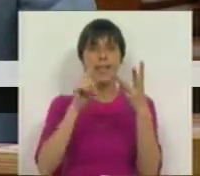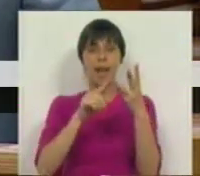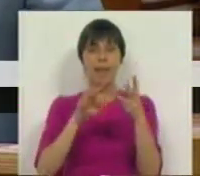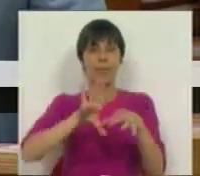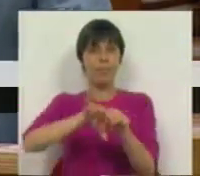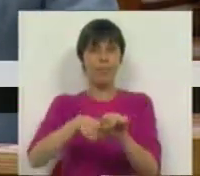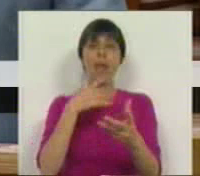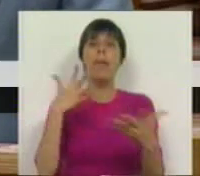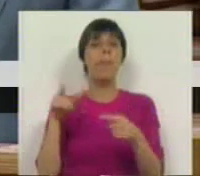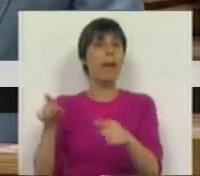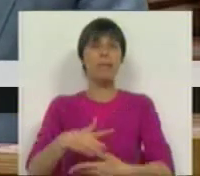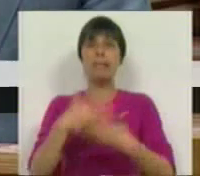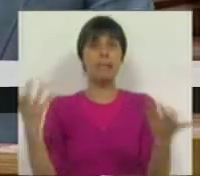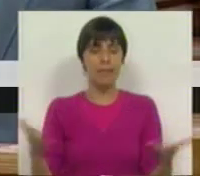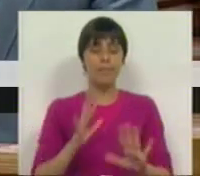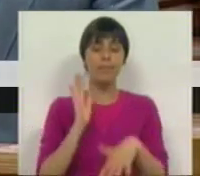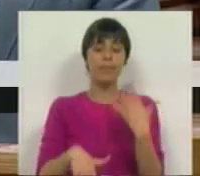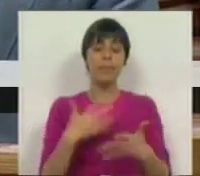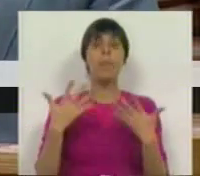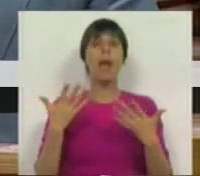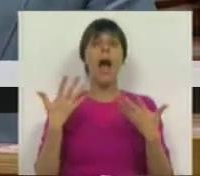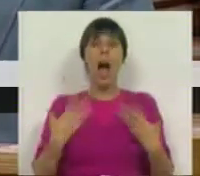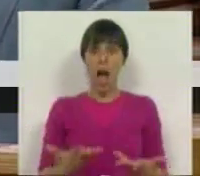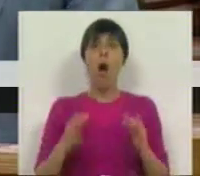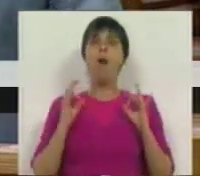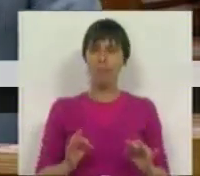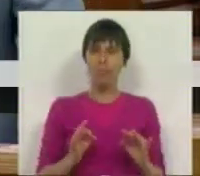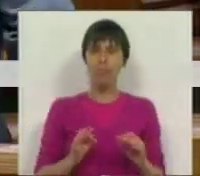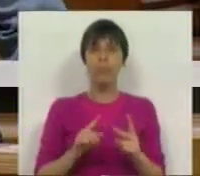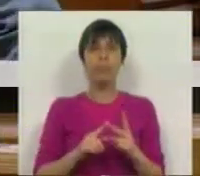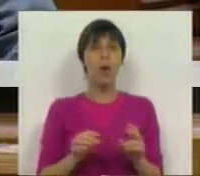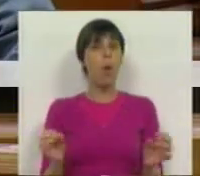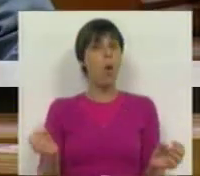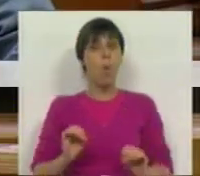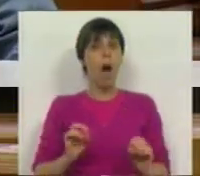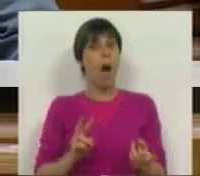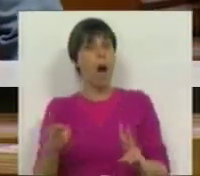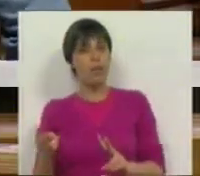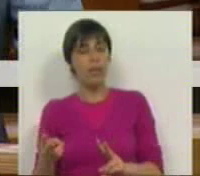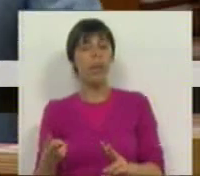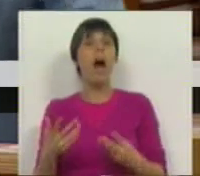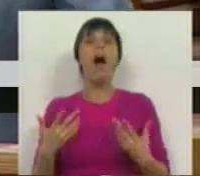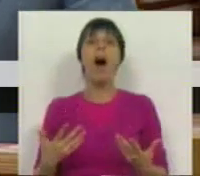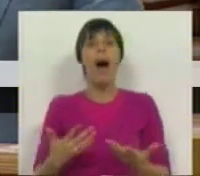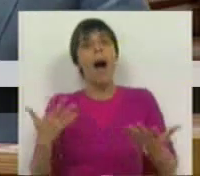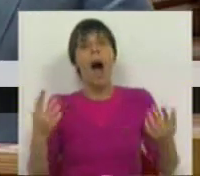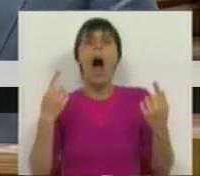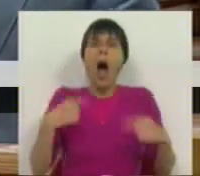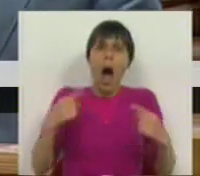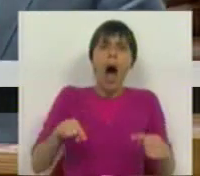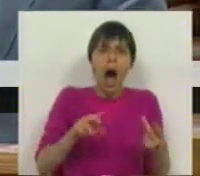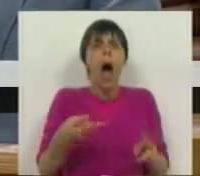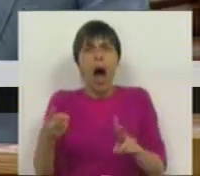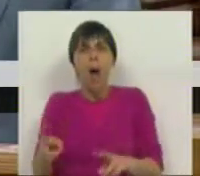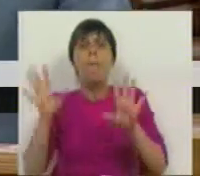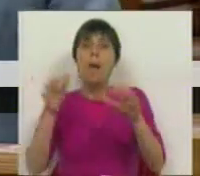desta tragédia da maioria. Depois do agora é que é, depois do não há alternativa, chegou, bem, há